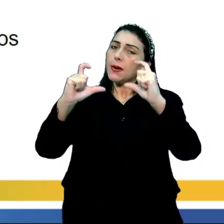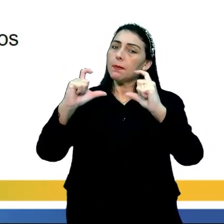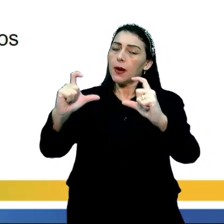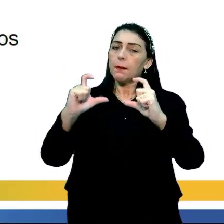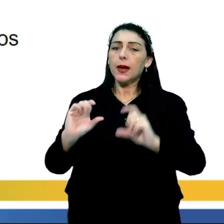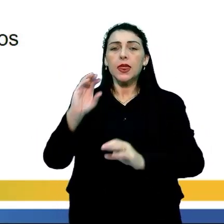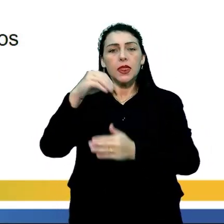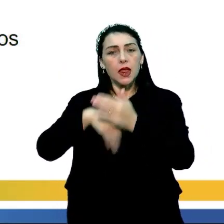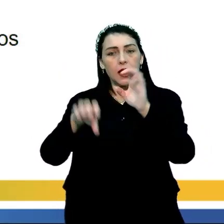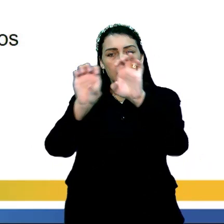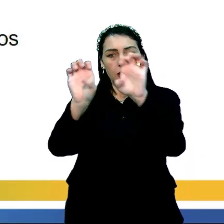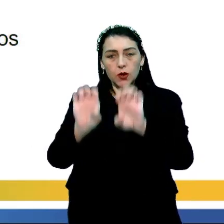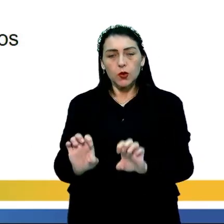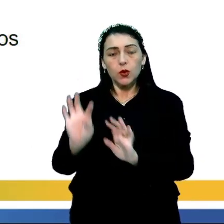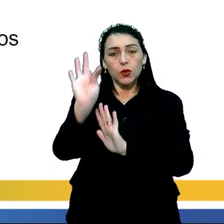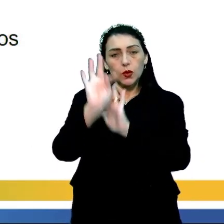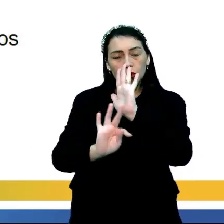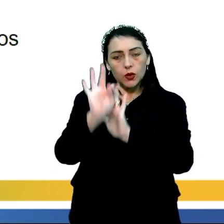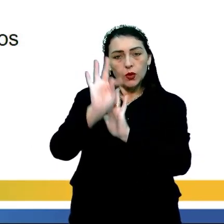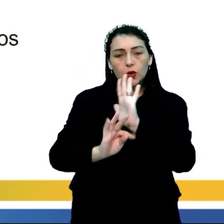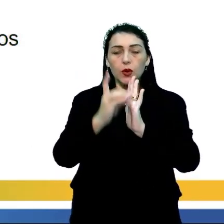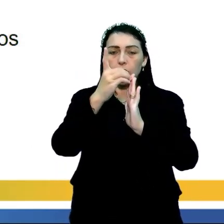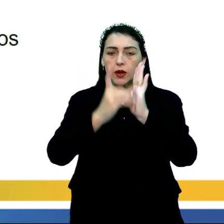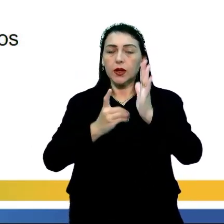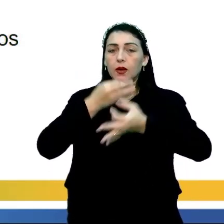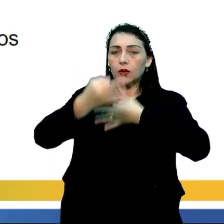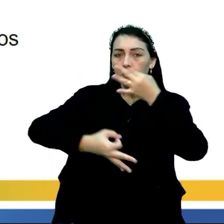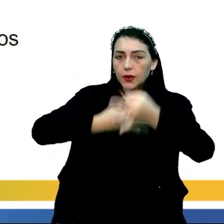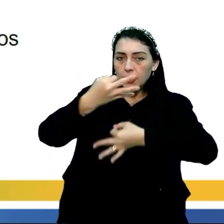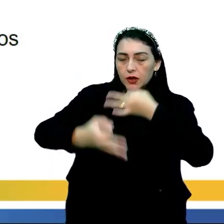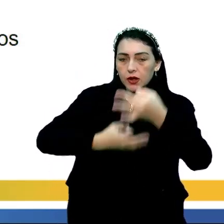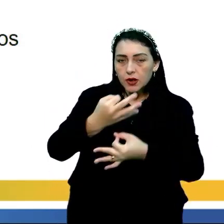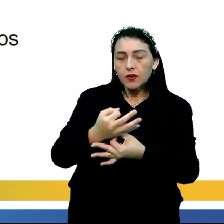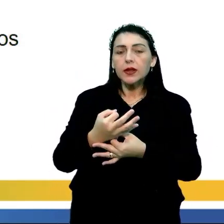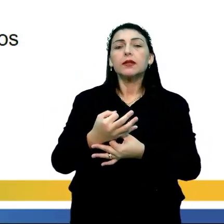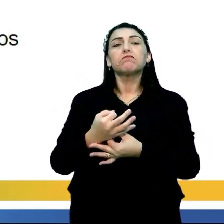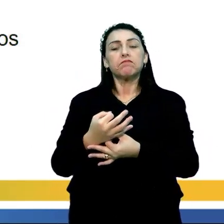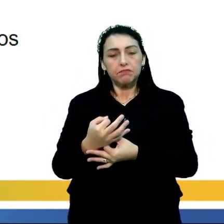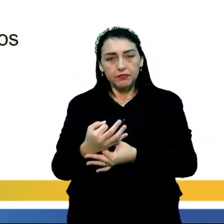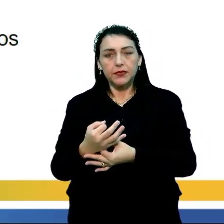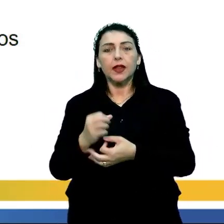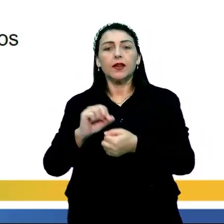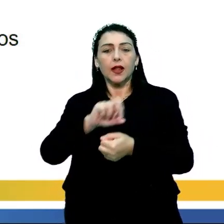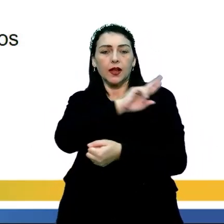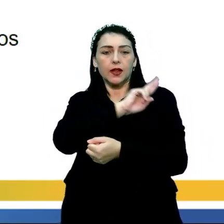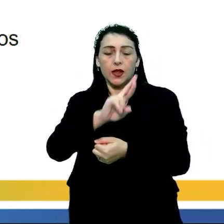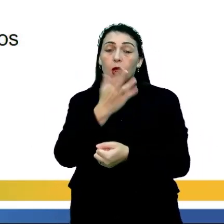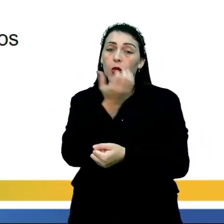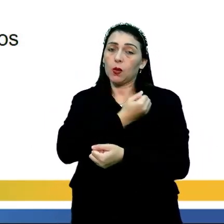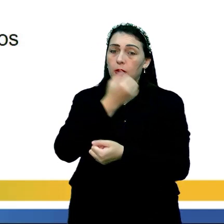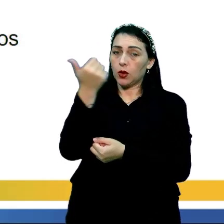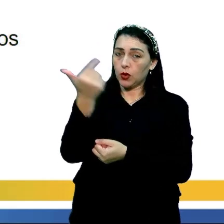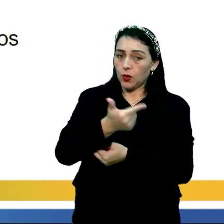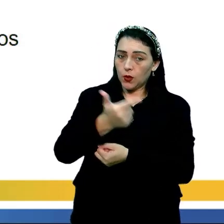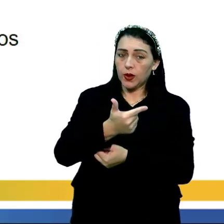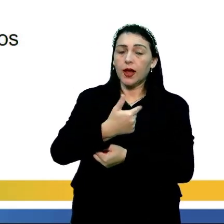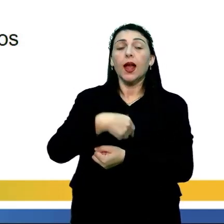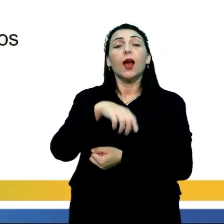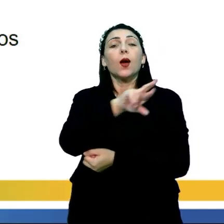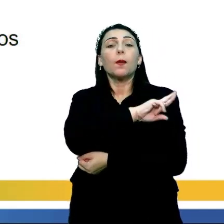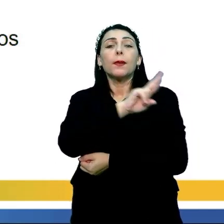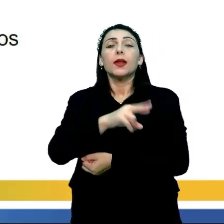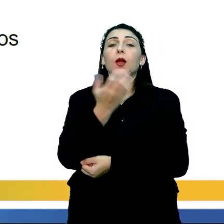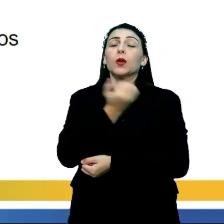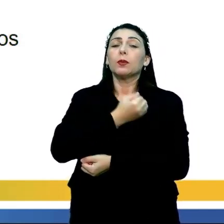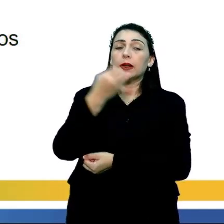está dentro da estrutura do texto dissertativo argumentativo, então contemplei a competência número 2. Competência